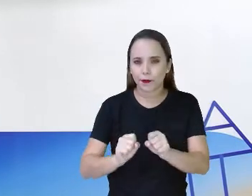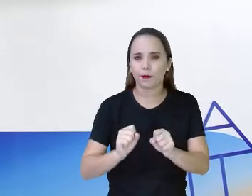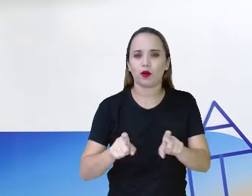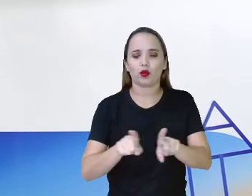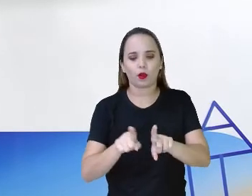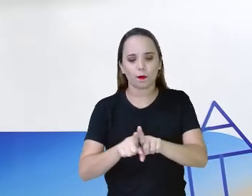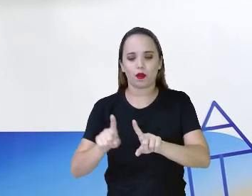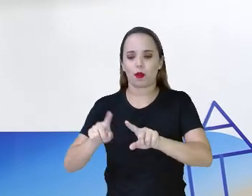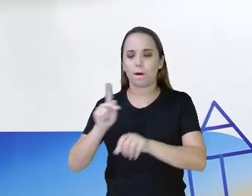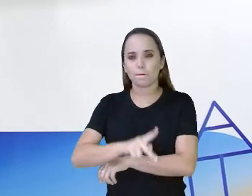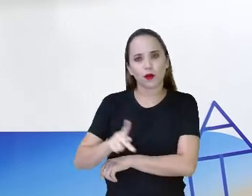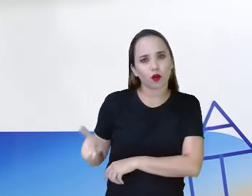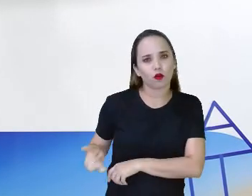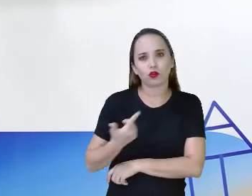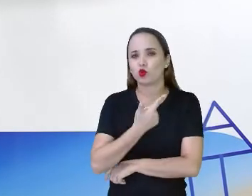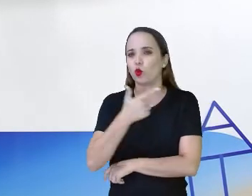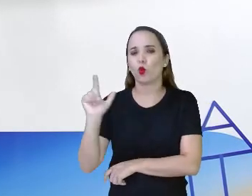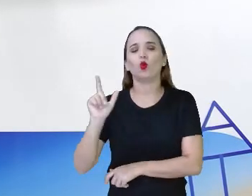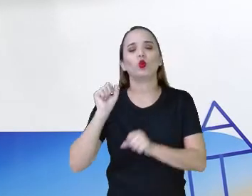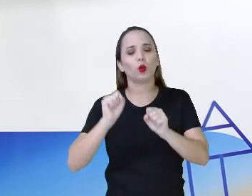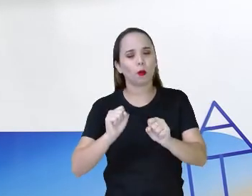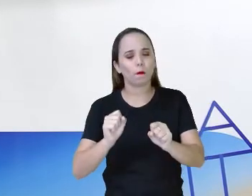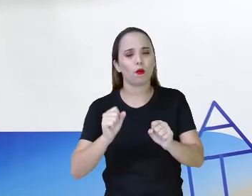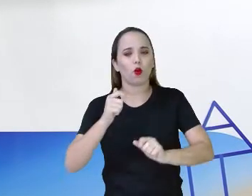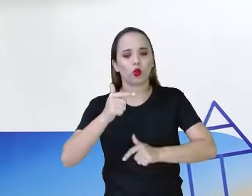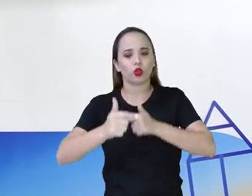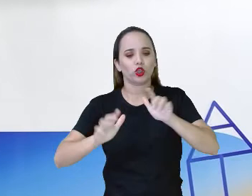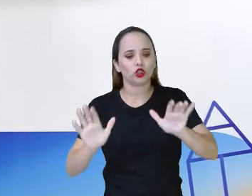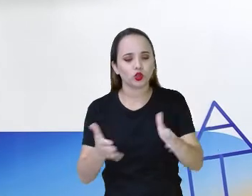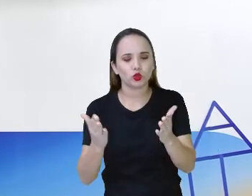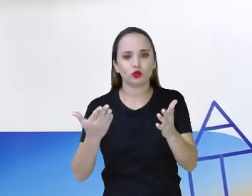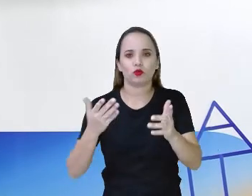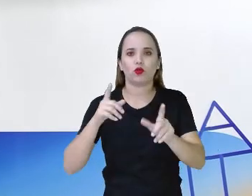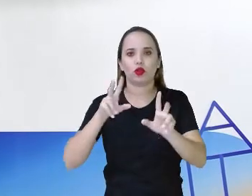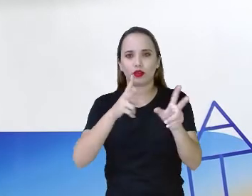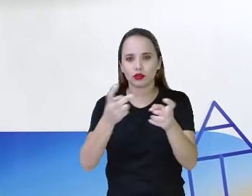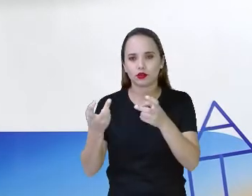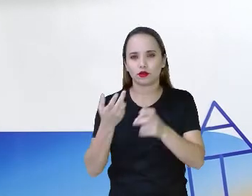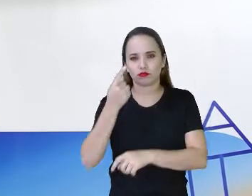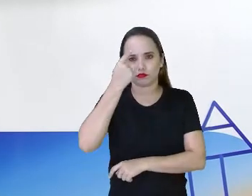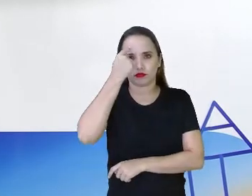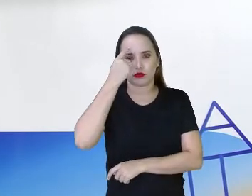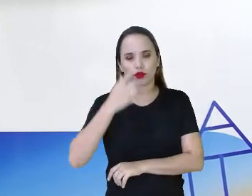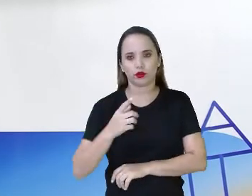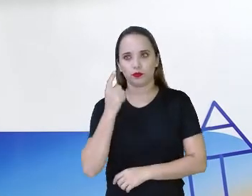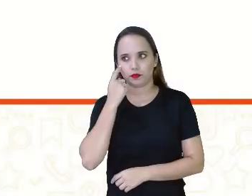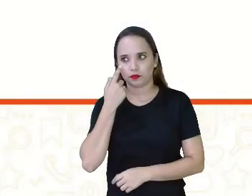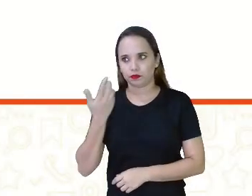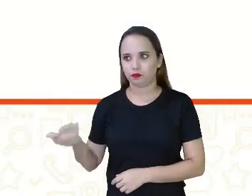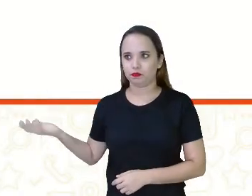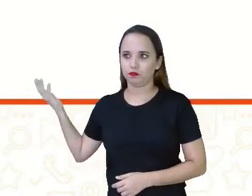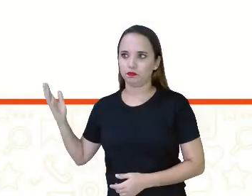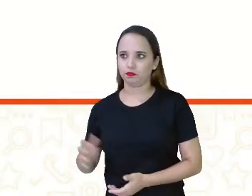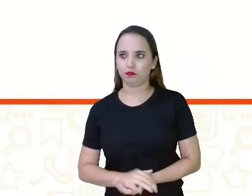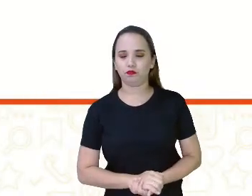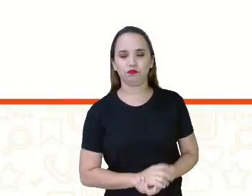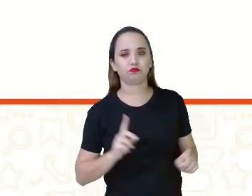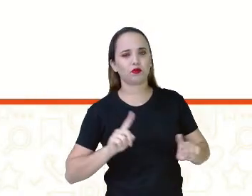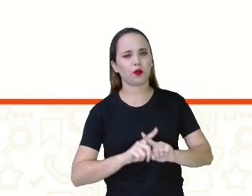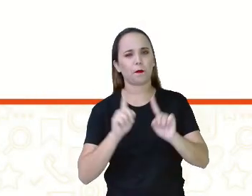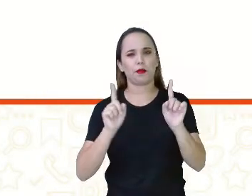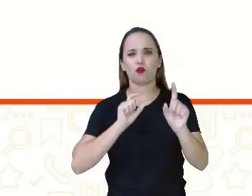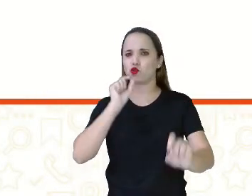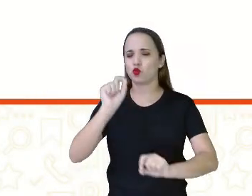trabalhar nesse intuito, da percepção auditiva. Bom, e o que seria